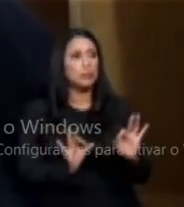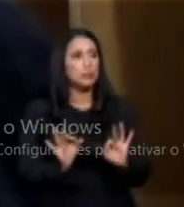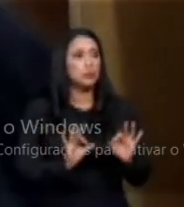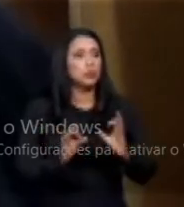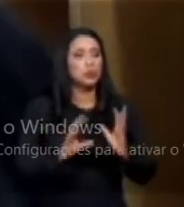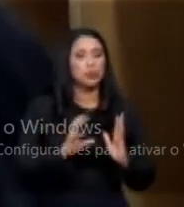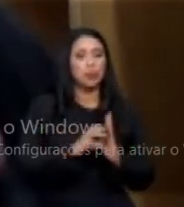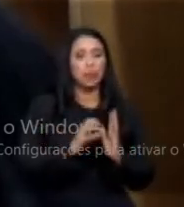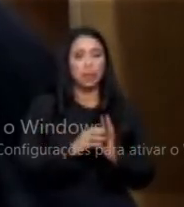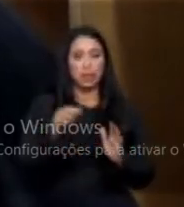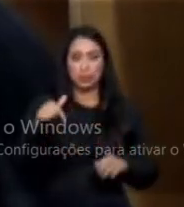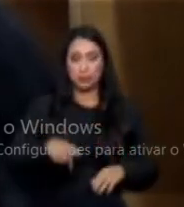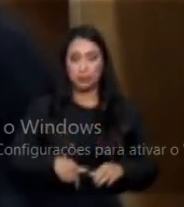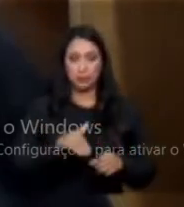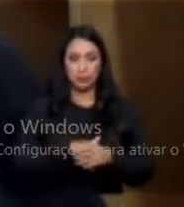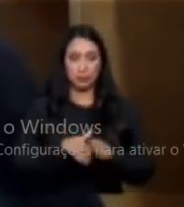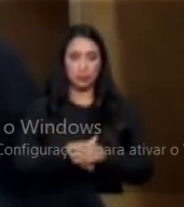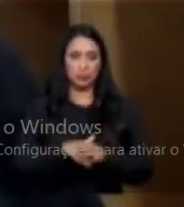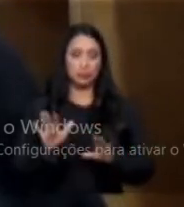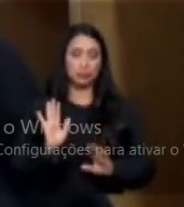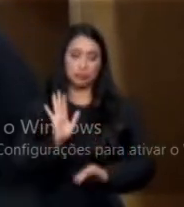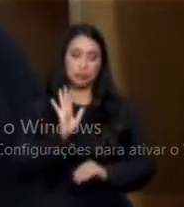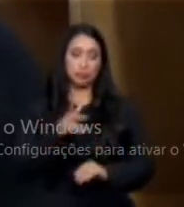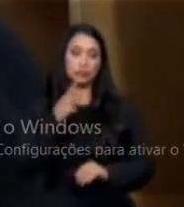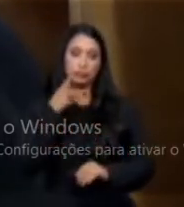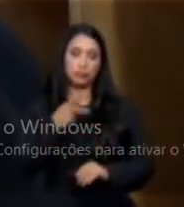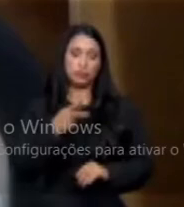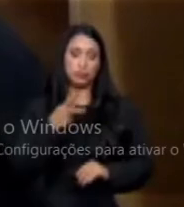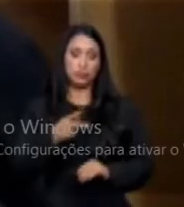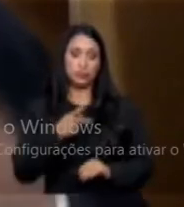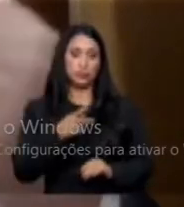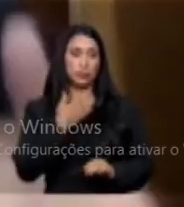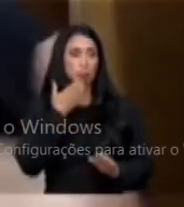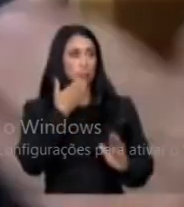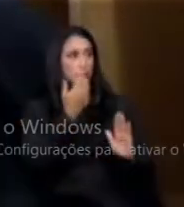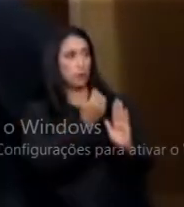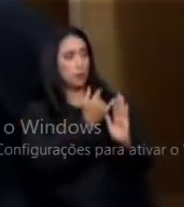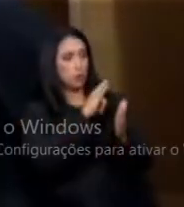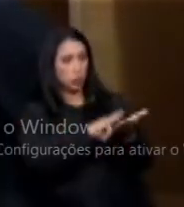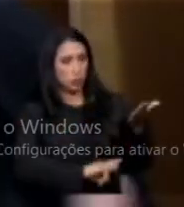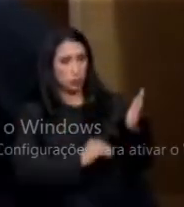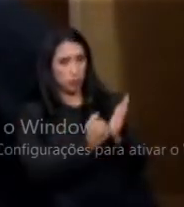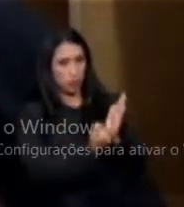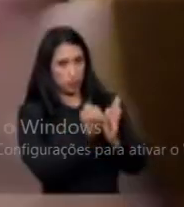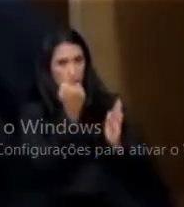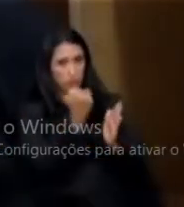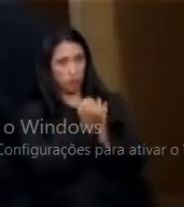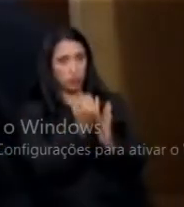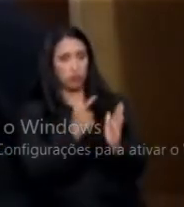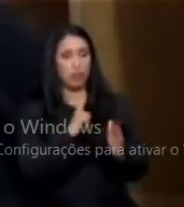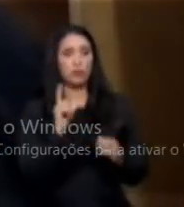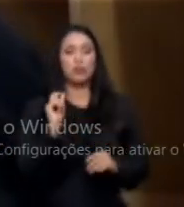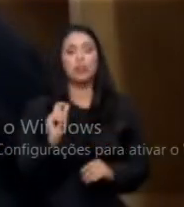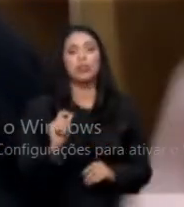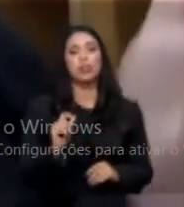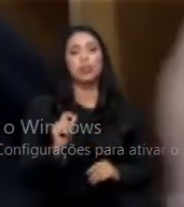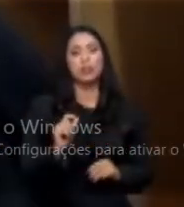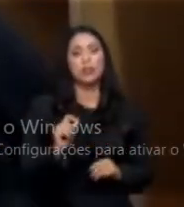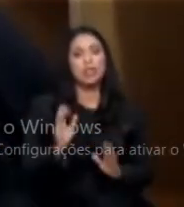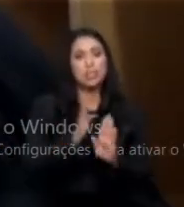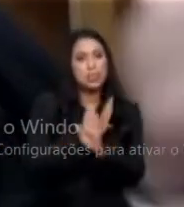para esta eleição. Como bem diz a petição inicial, não se trata aqui de coligação